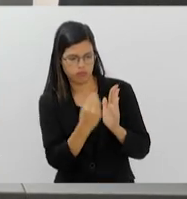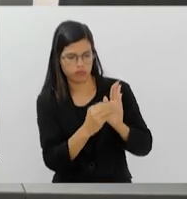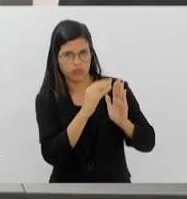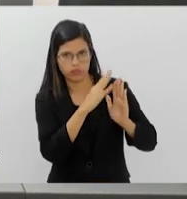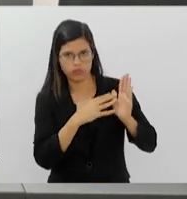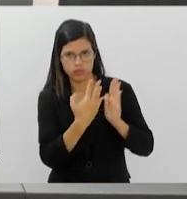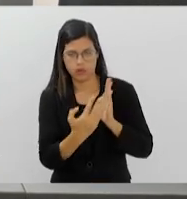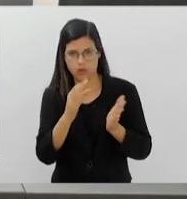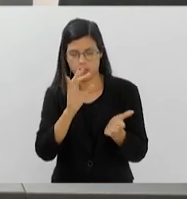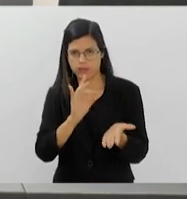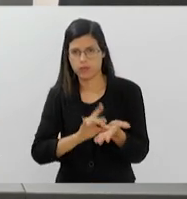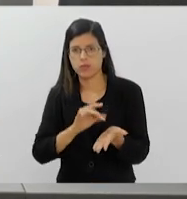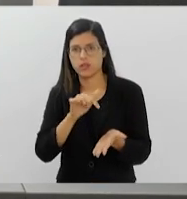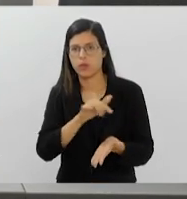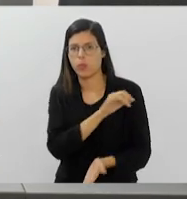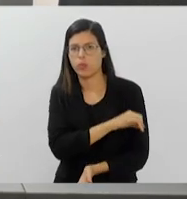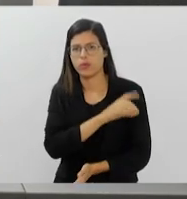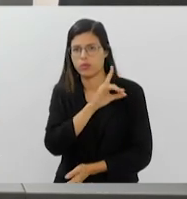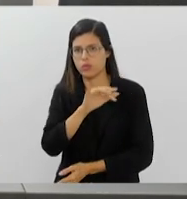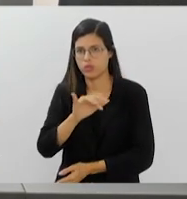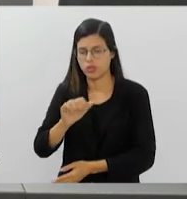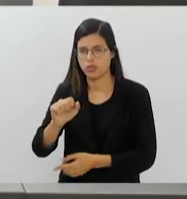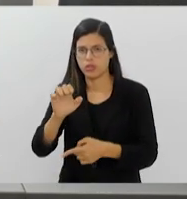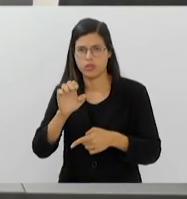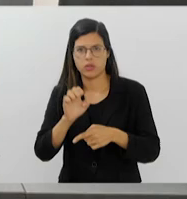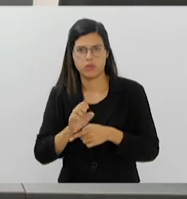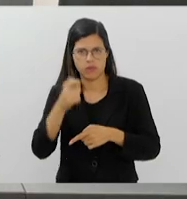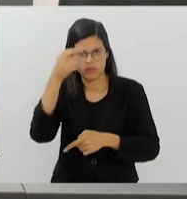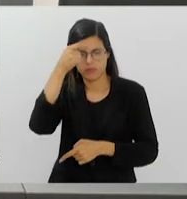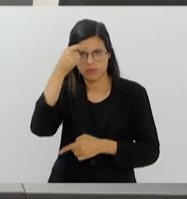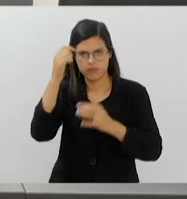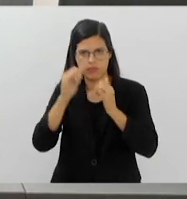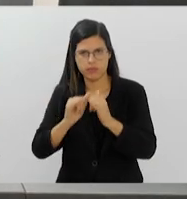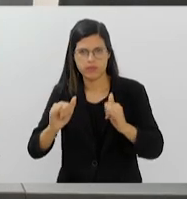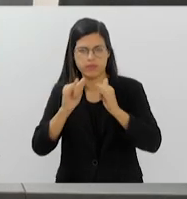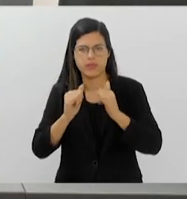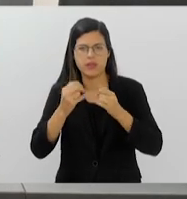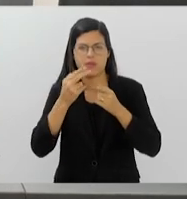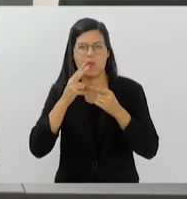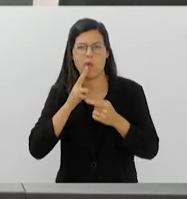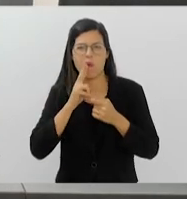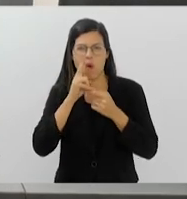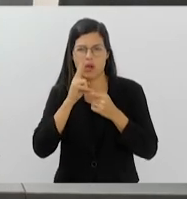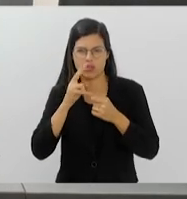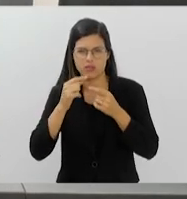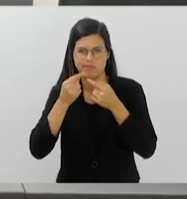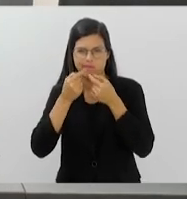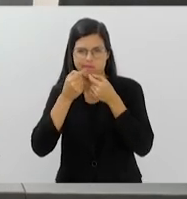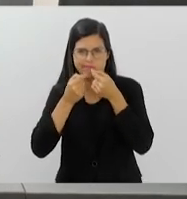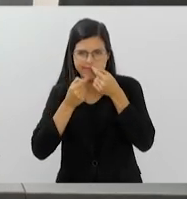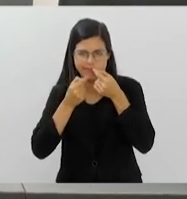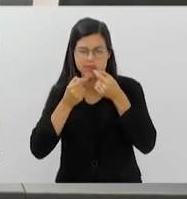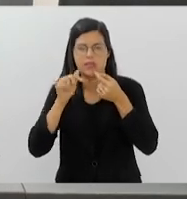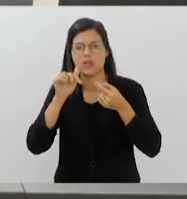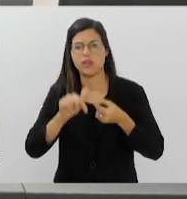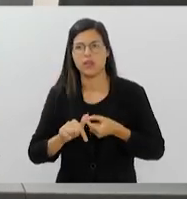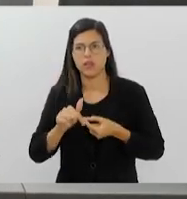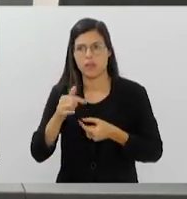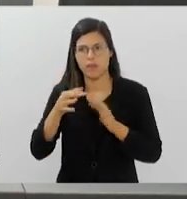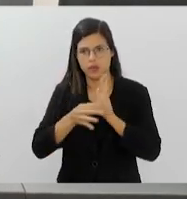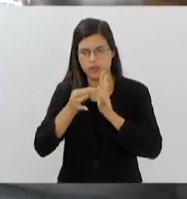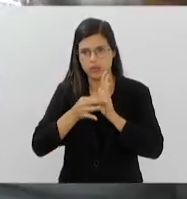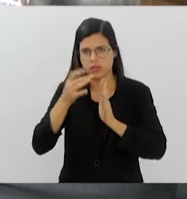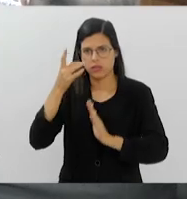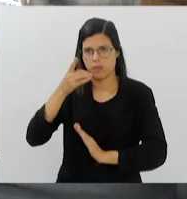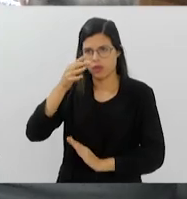Estado do Rio de Janeiro o Dia Estadual de Conscientização sobre a Fissura Lábio-Palatina. Para parecer, deputado Fred Pacheco.